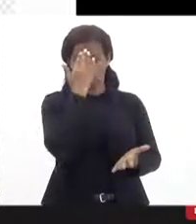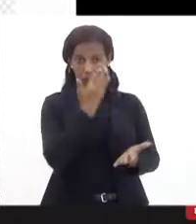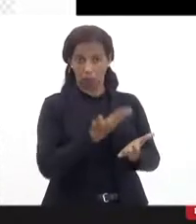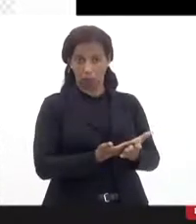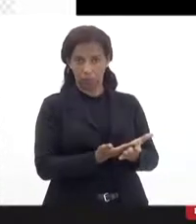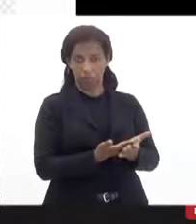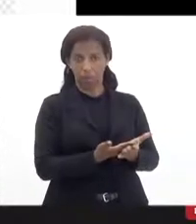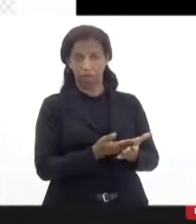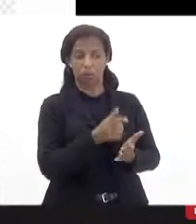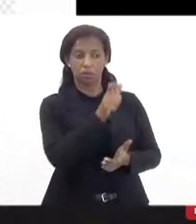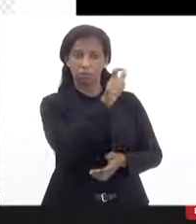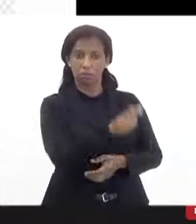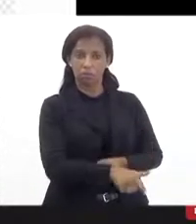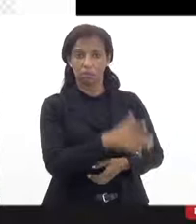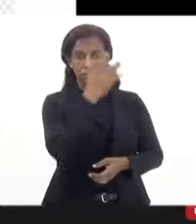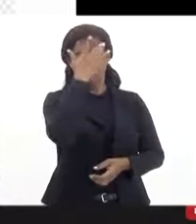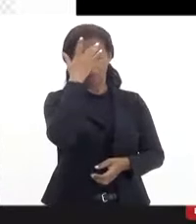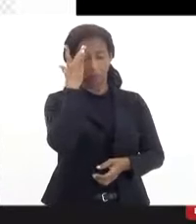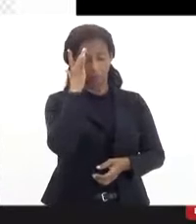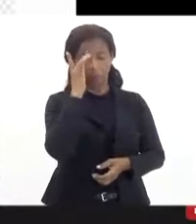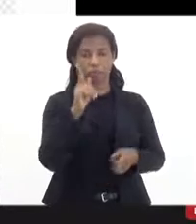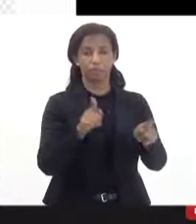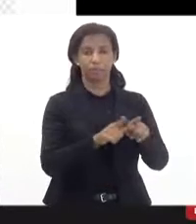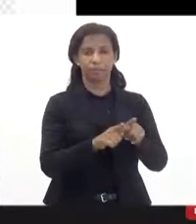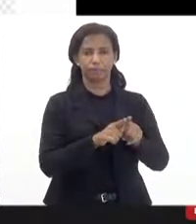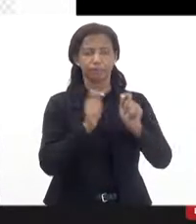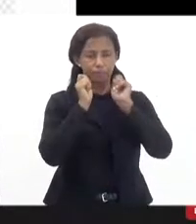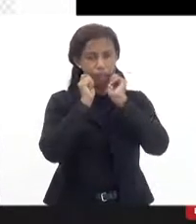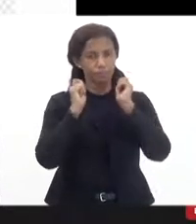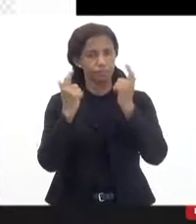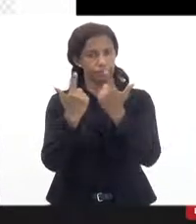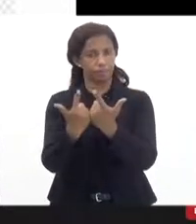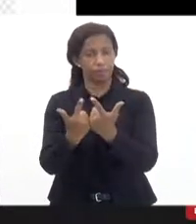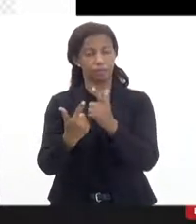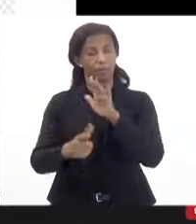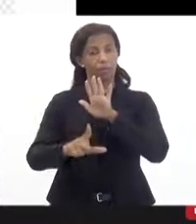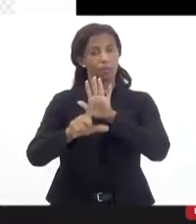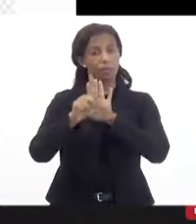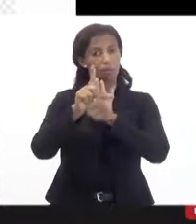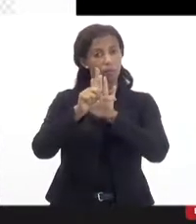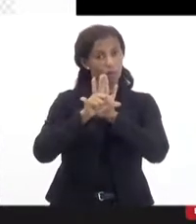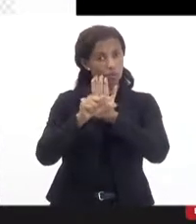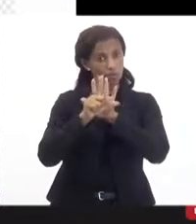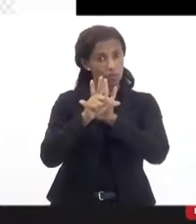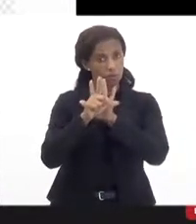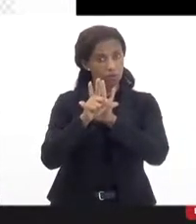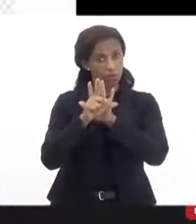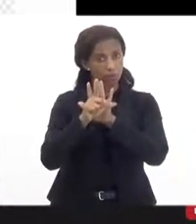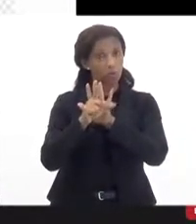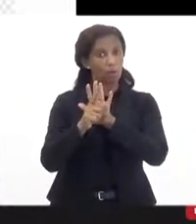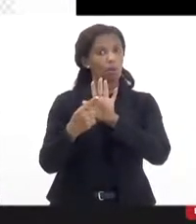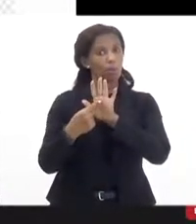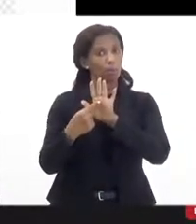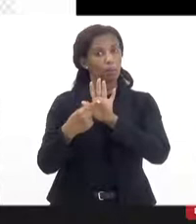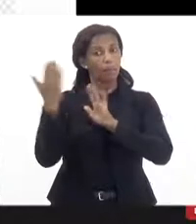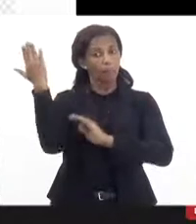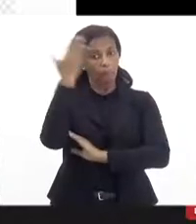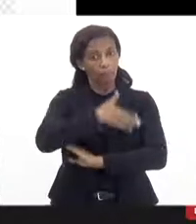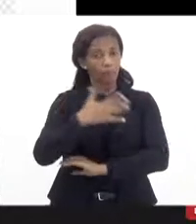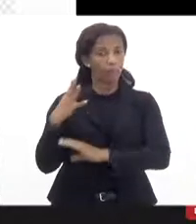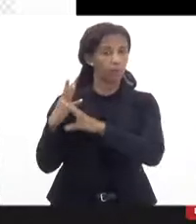confiança dos usuários e até. Também para a LERJ, para o Legislativo, para fins de prestação de contas, né?